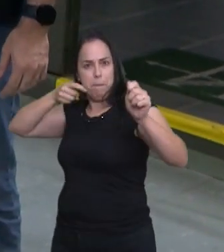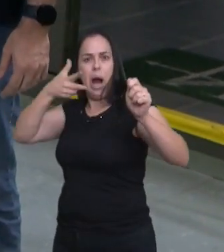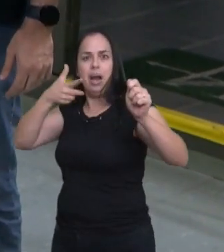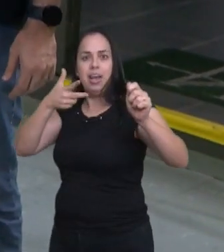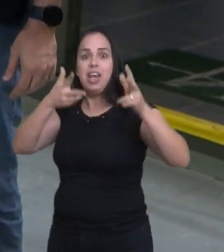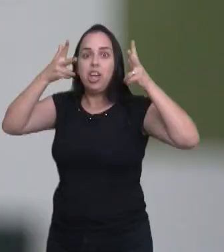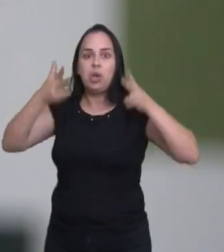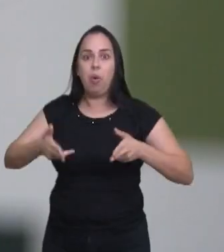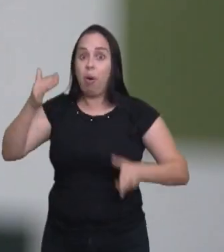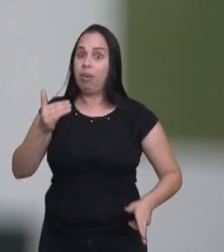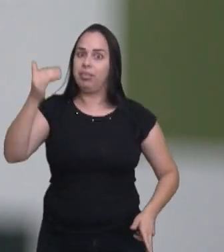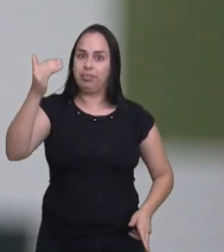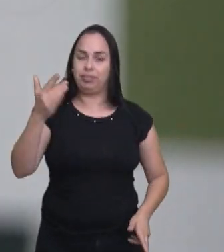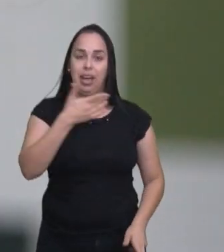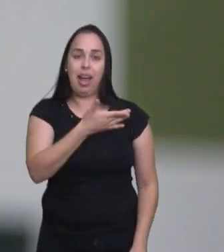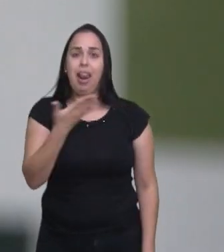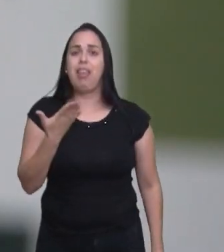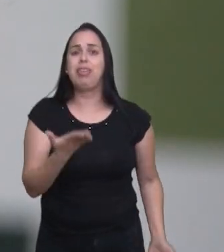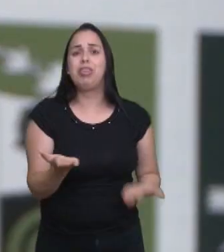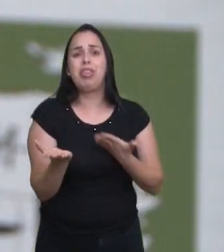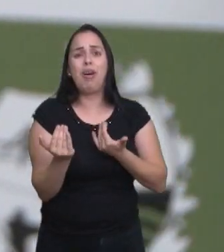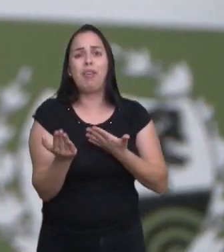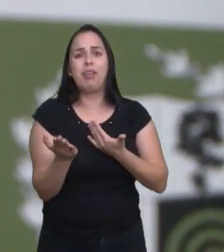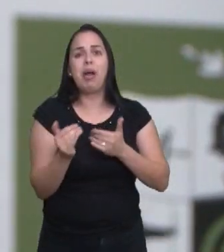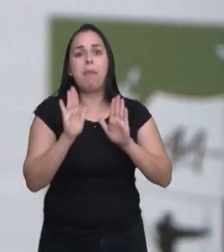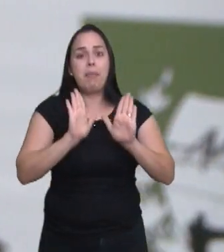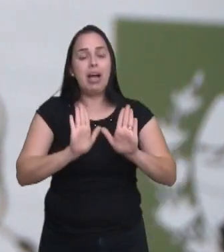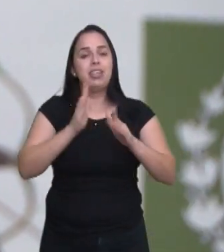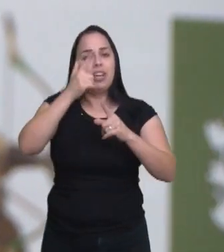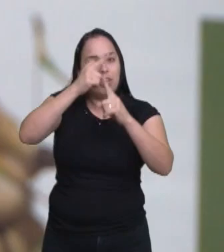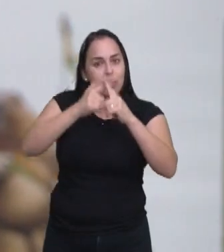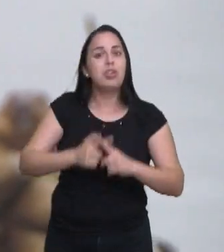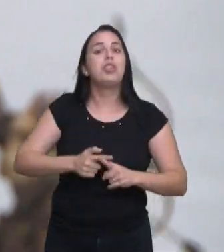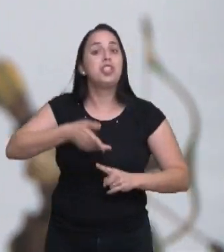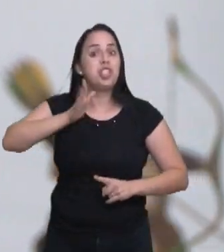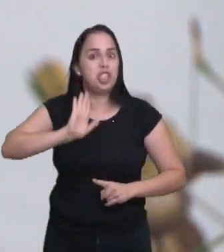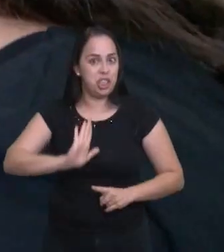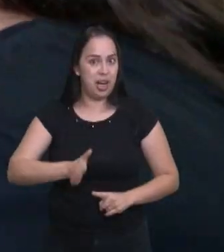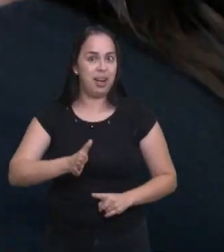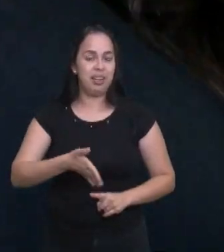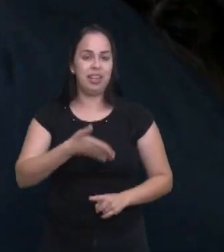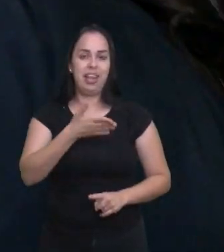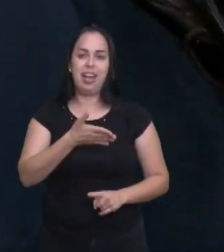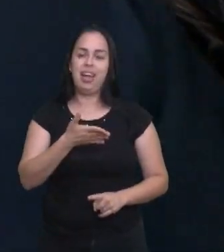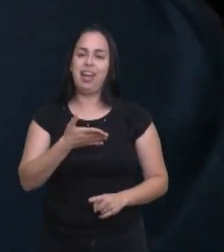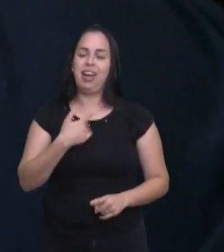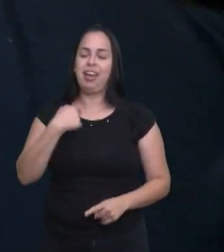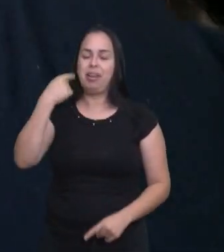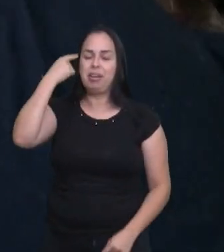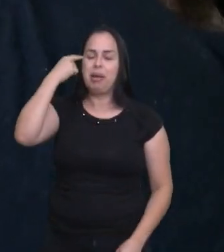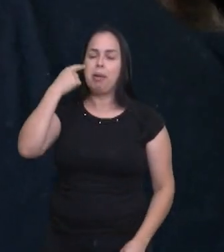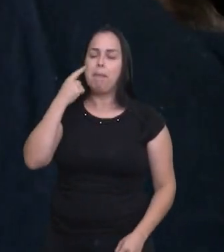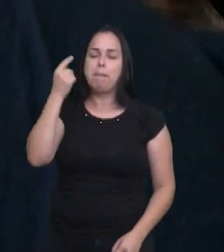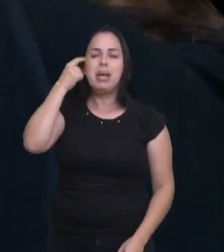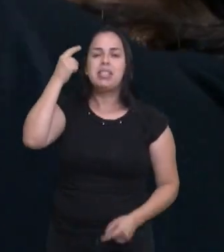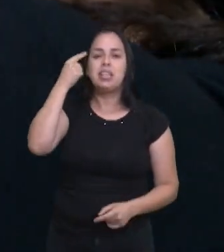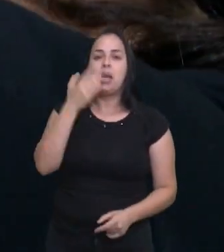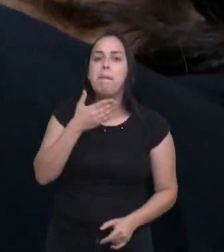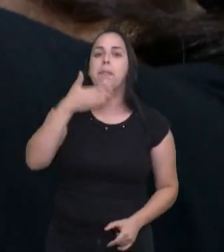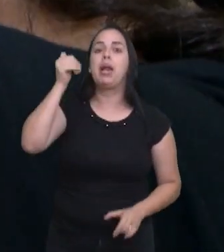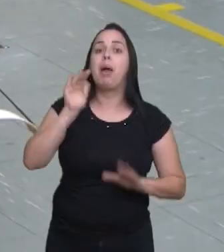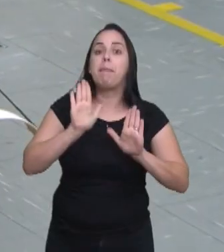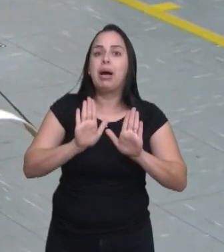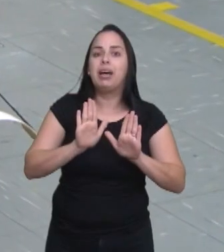grande. Mesmo com pouca idade, a Luma já tem uma competição no currículo. O resultado, ela admite, poderia ter